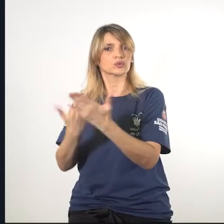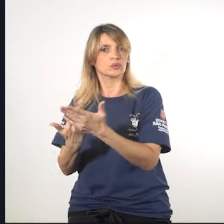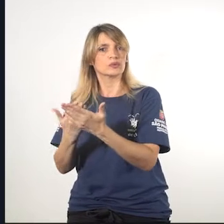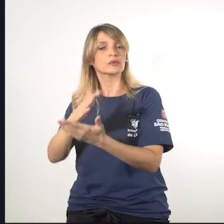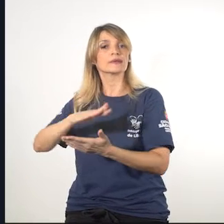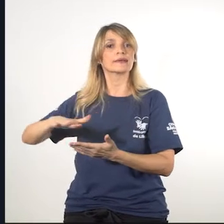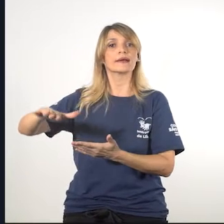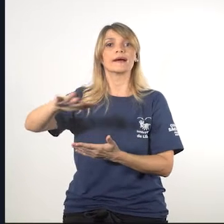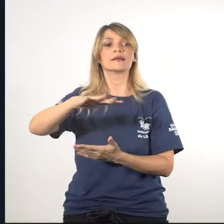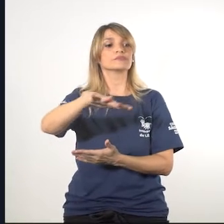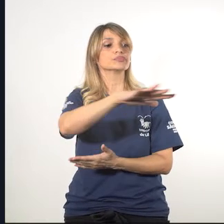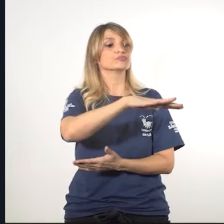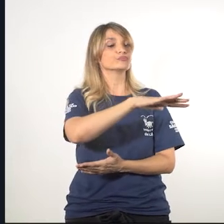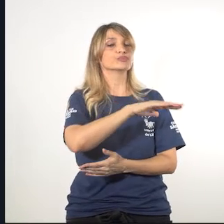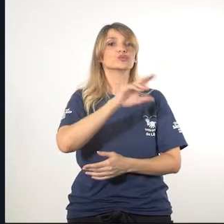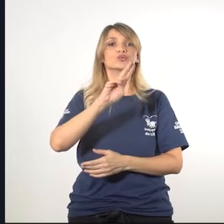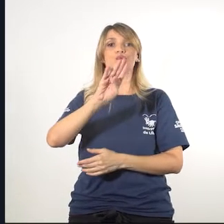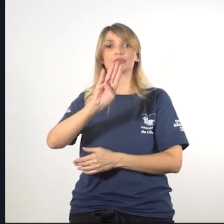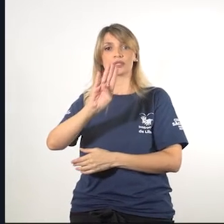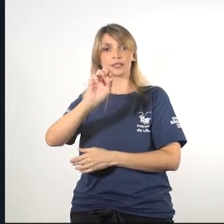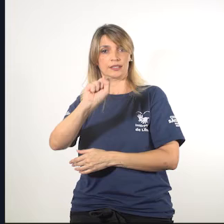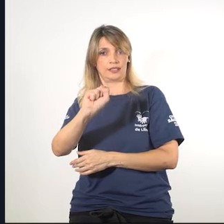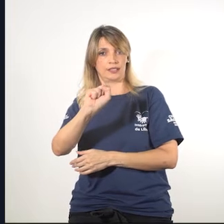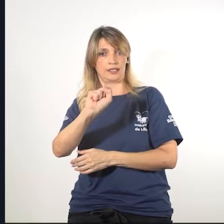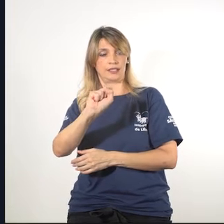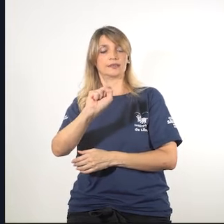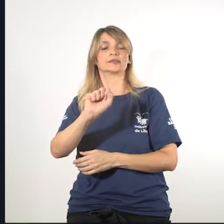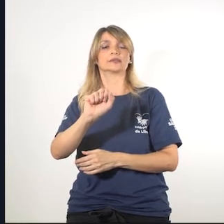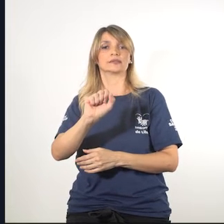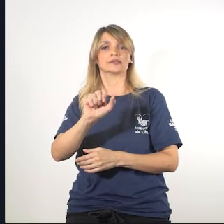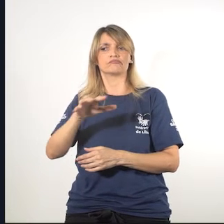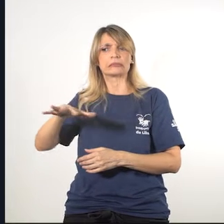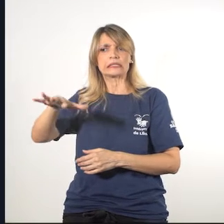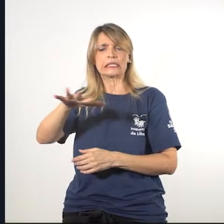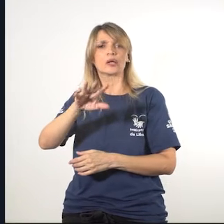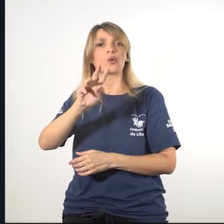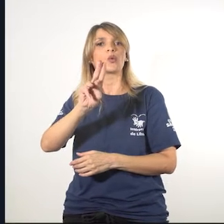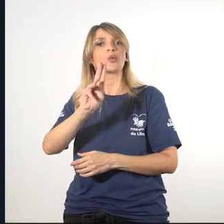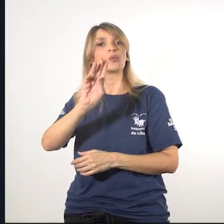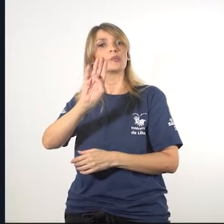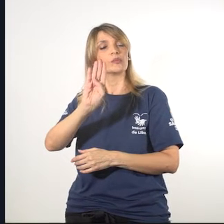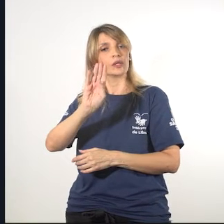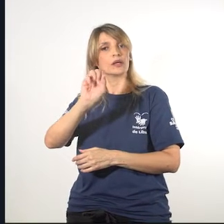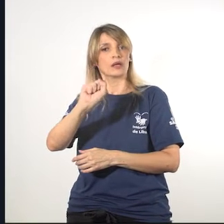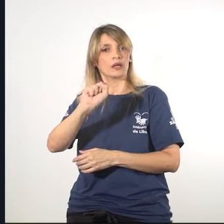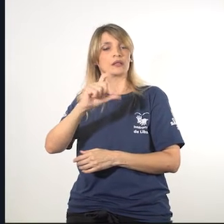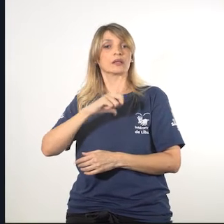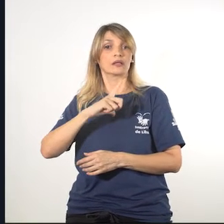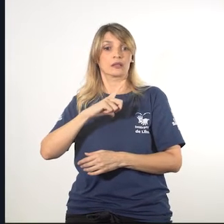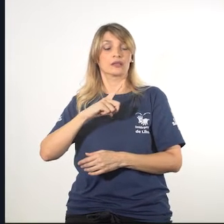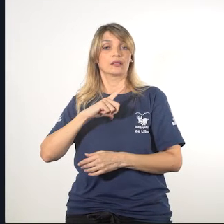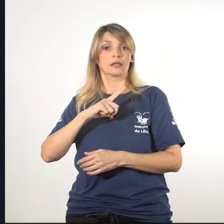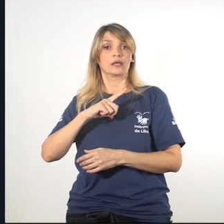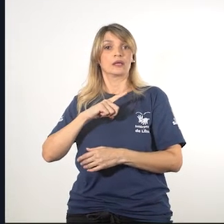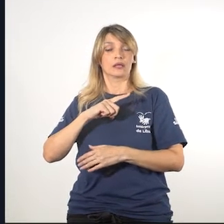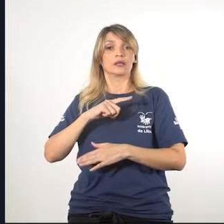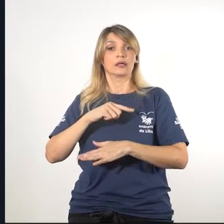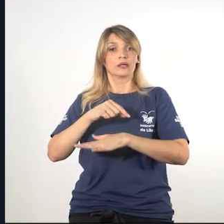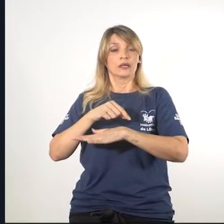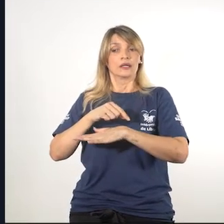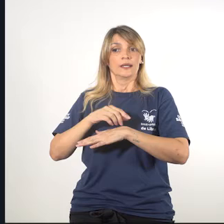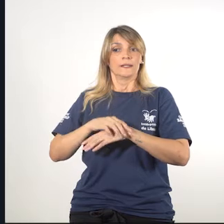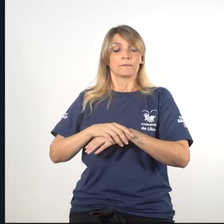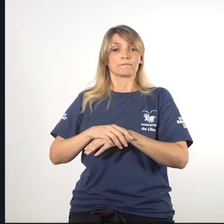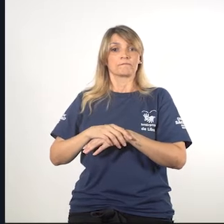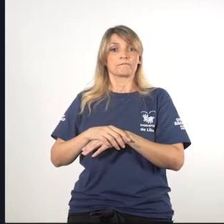áreas das nossas UBS, nos territórios das nossas UBS. Haverá faixas exclusivas para a sinalização